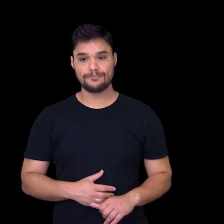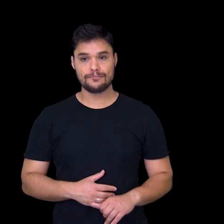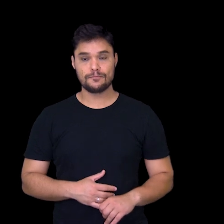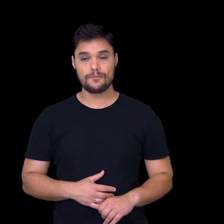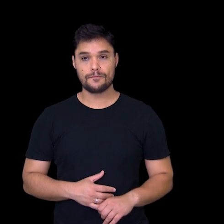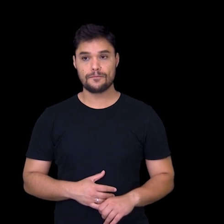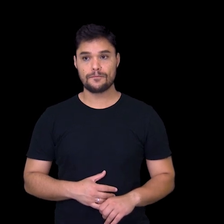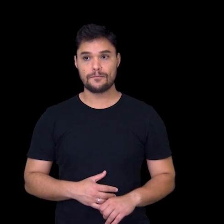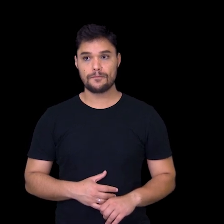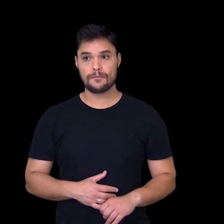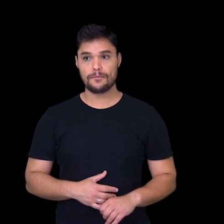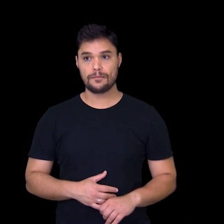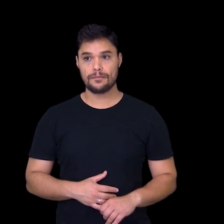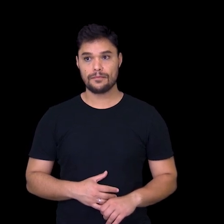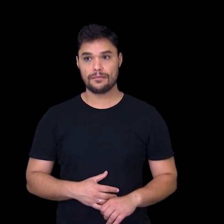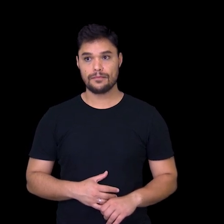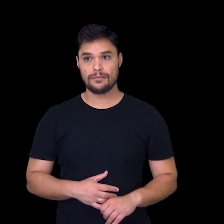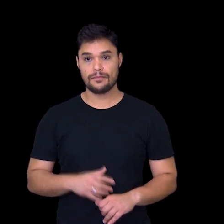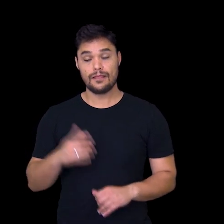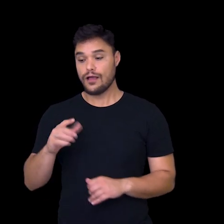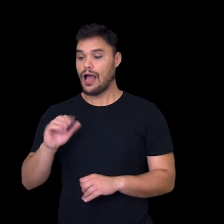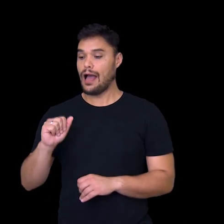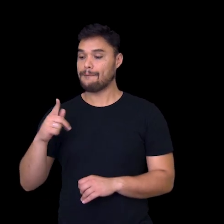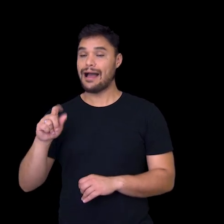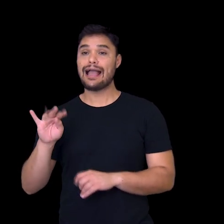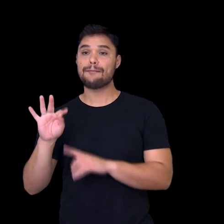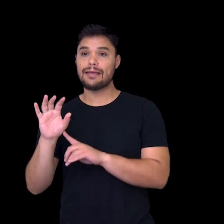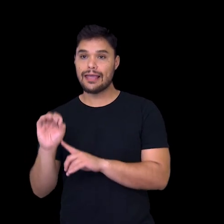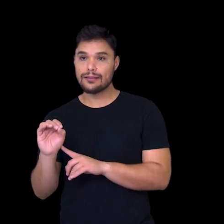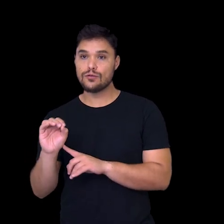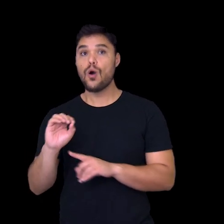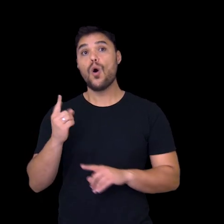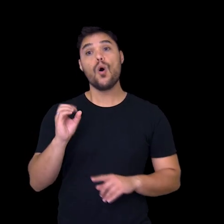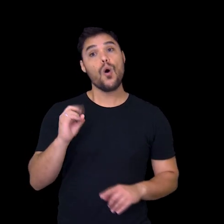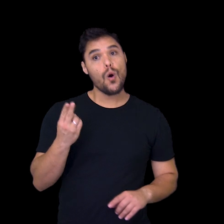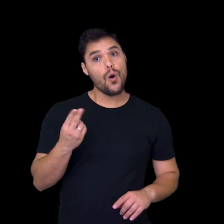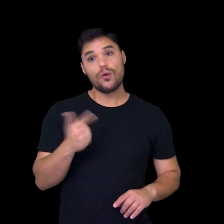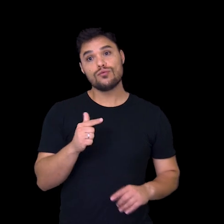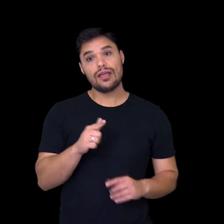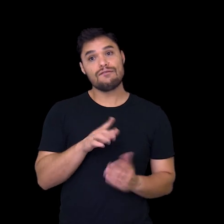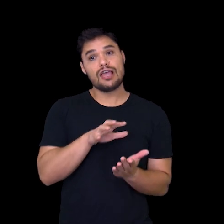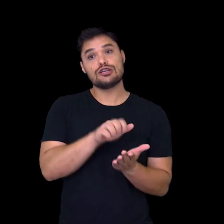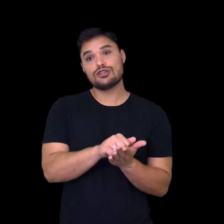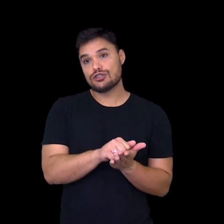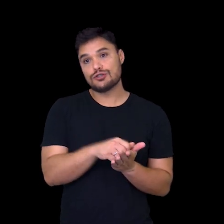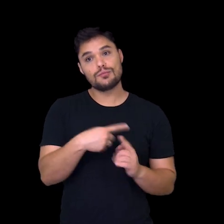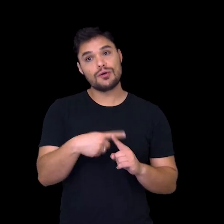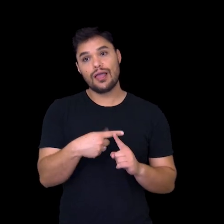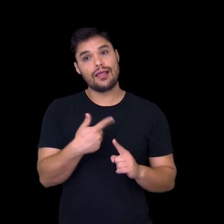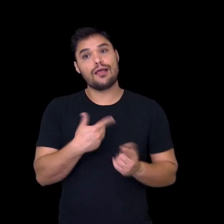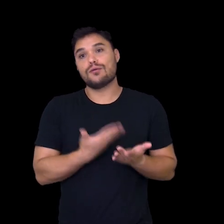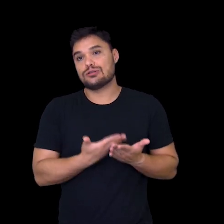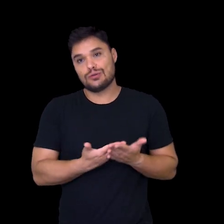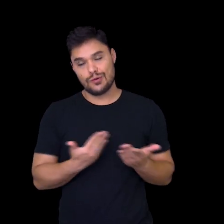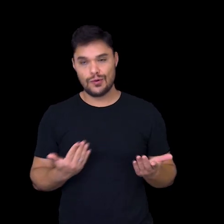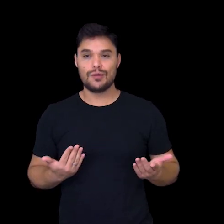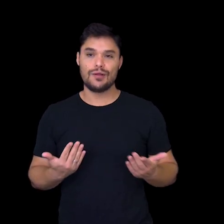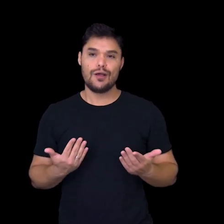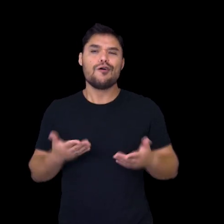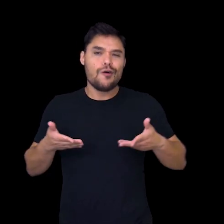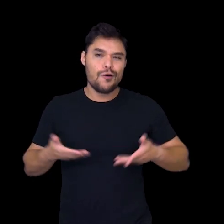presenças. Ou não sei se não um apagamento ou não registro, porque não se estudou o